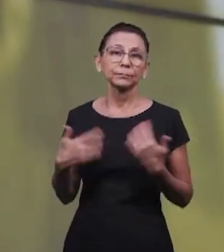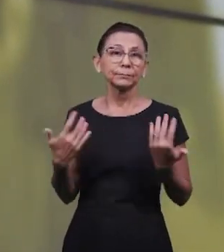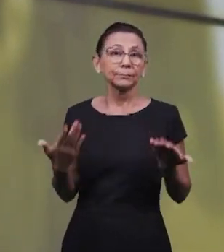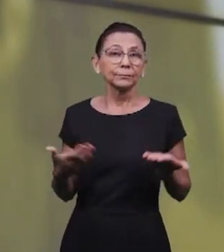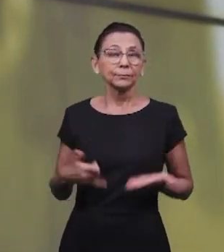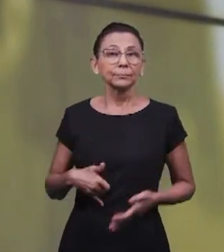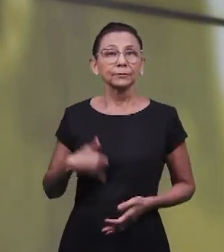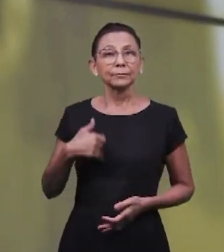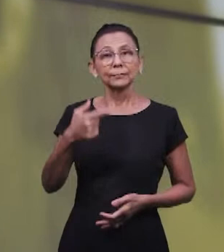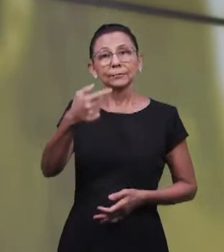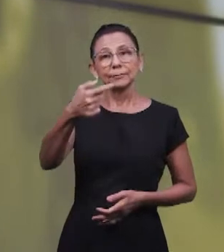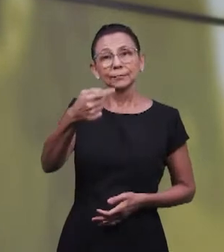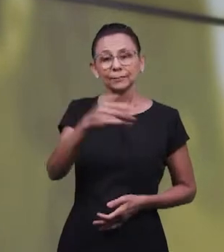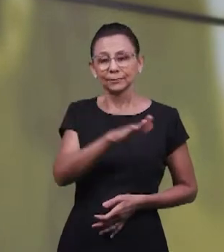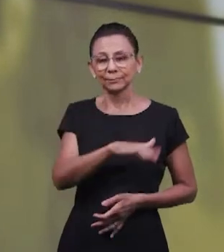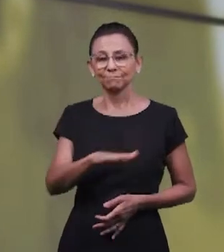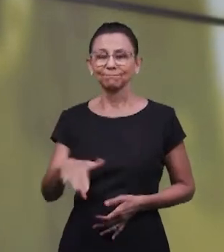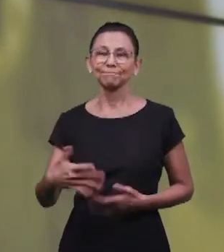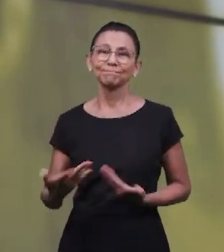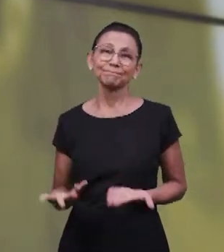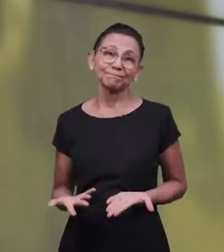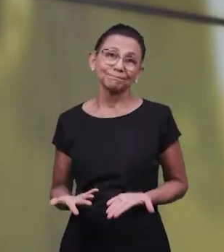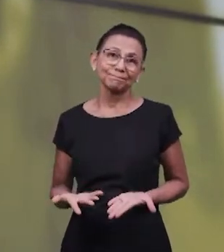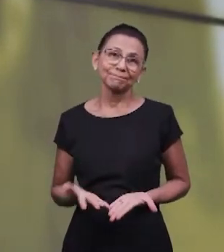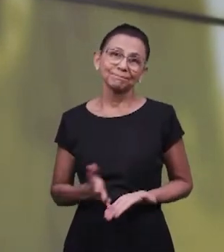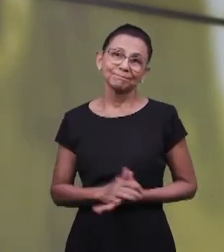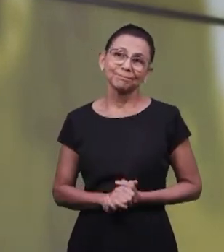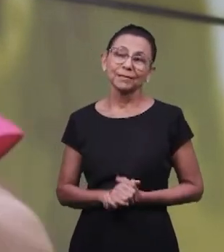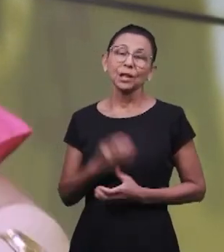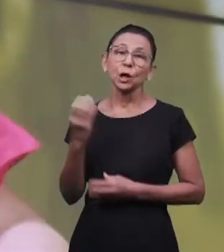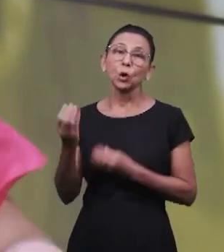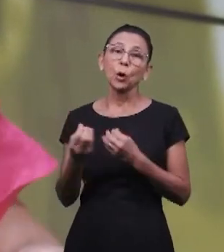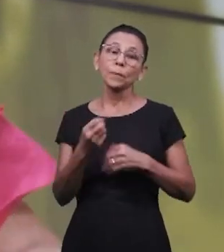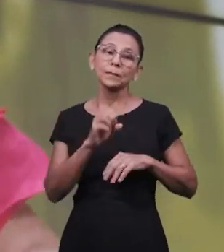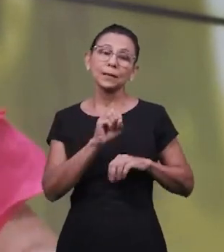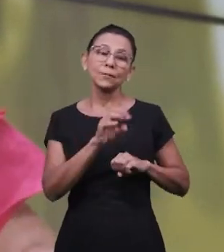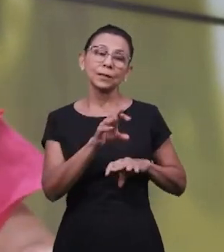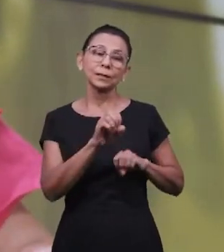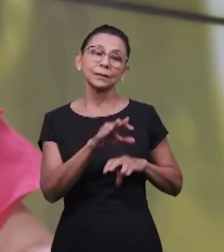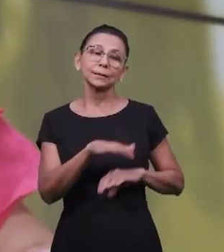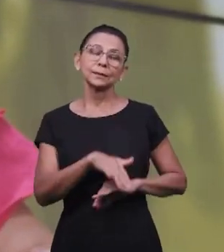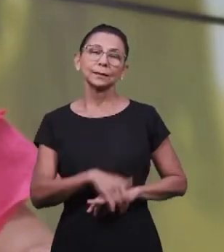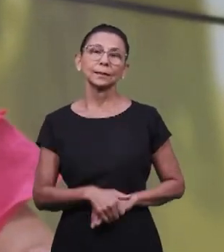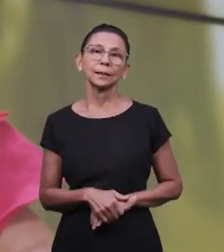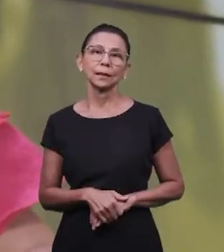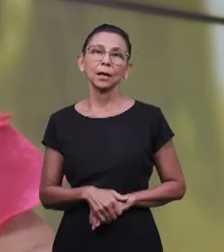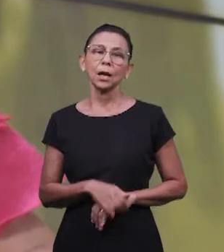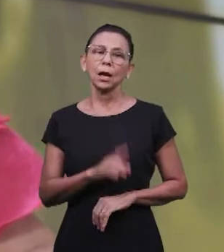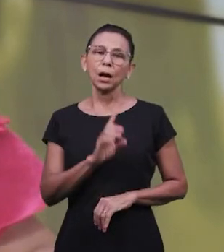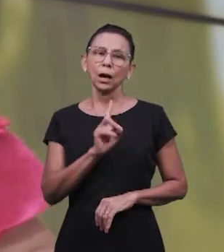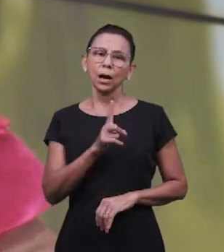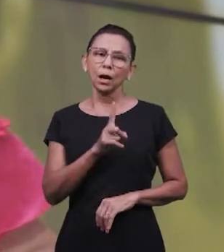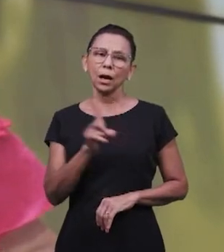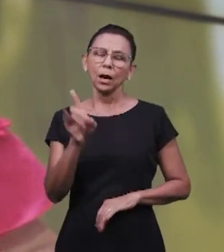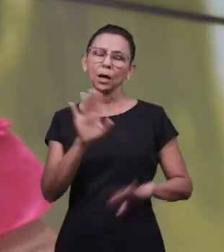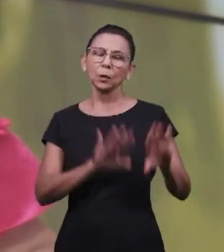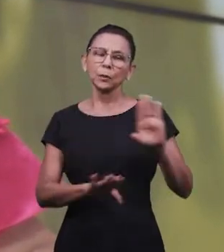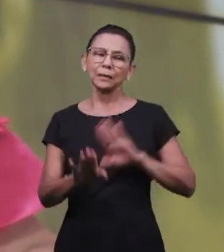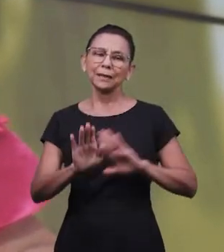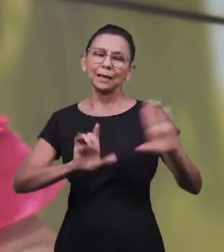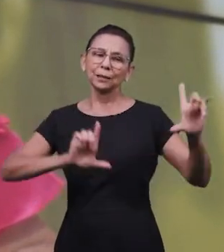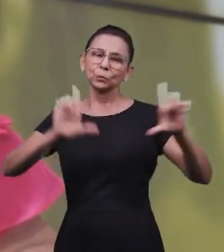esse relato? E aí, como a gente vai dizer para essa criança, né, que as telas... O que as telas têm